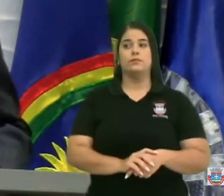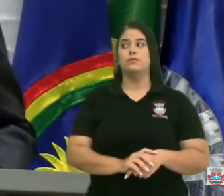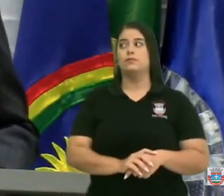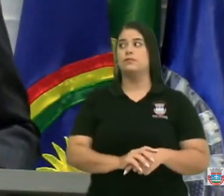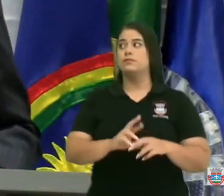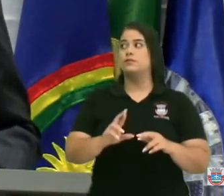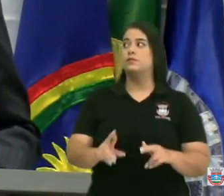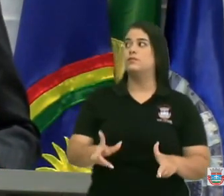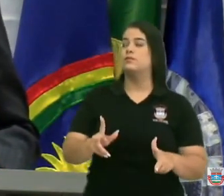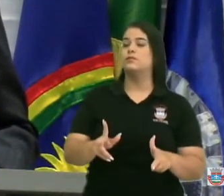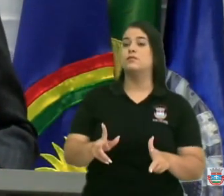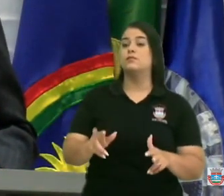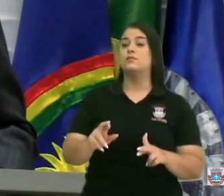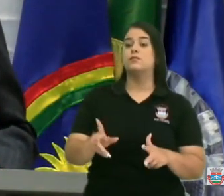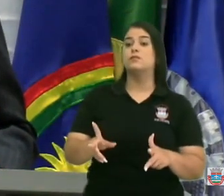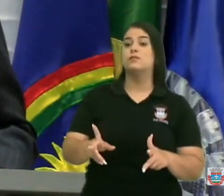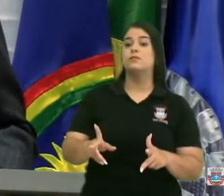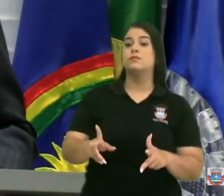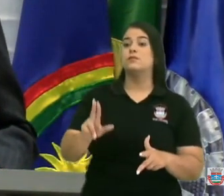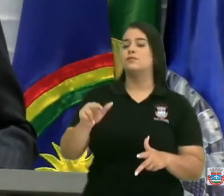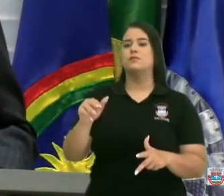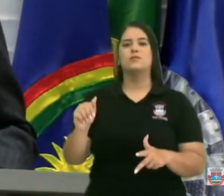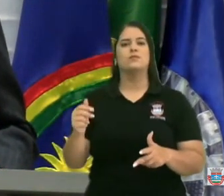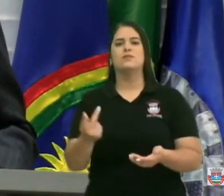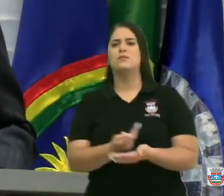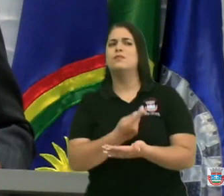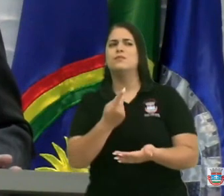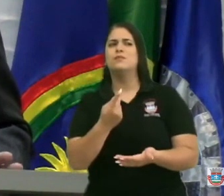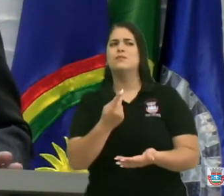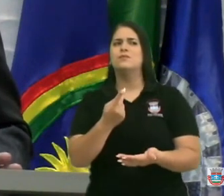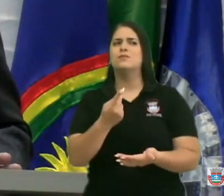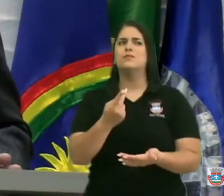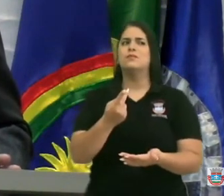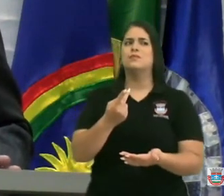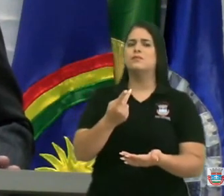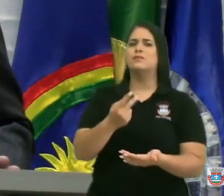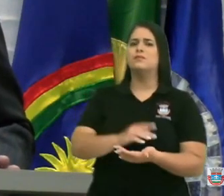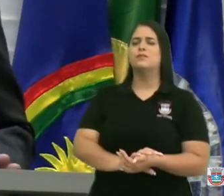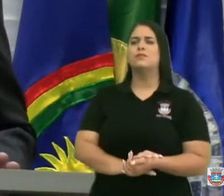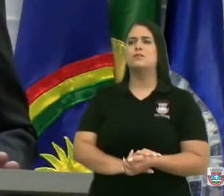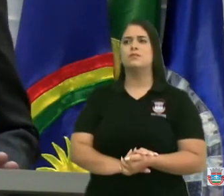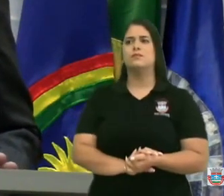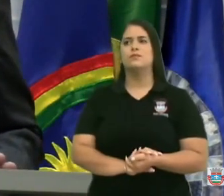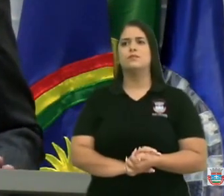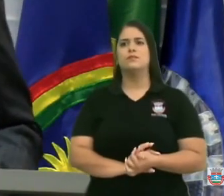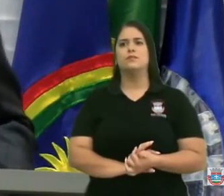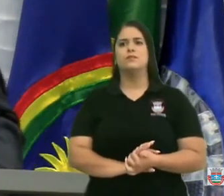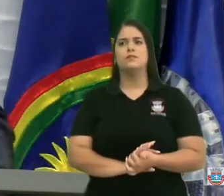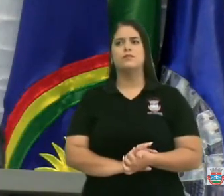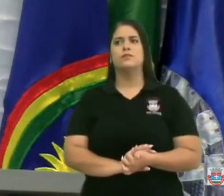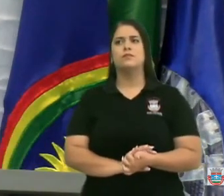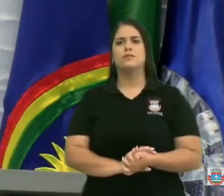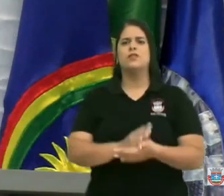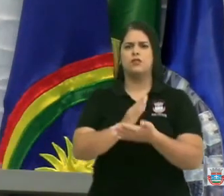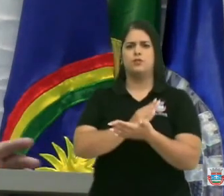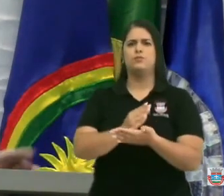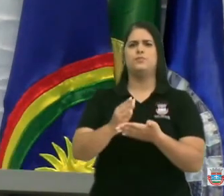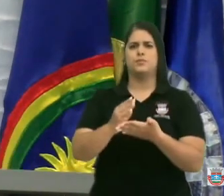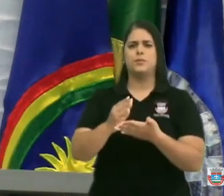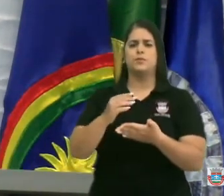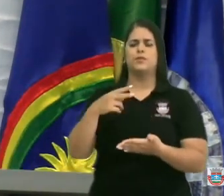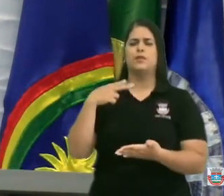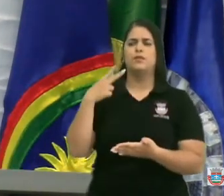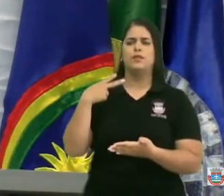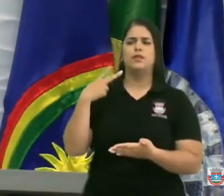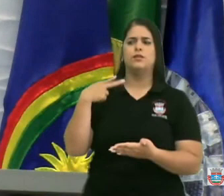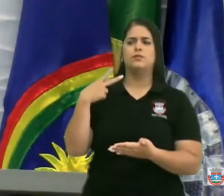atípica, não é? Coisas que nunca aconteceram nessa casa, pelo menos desde que eu estou exercendo a vereança nessa